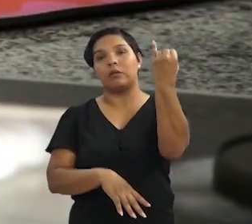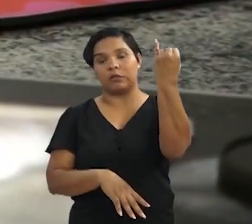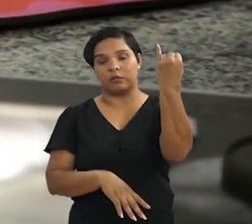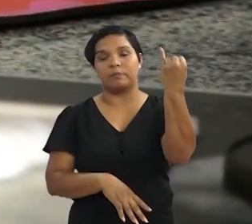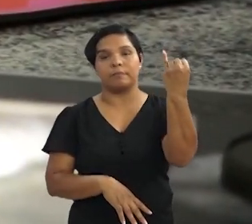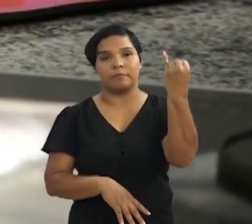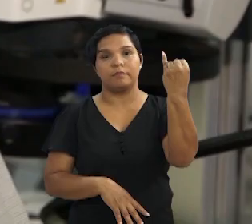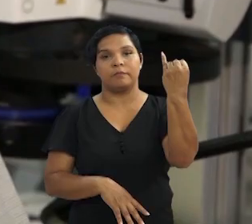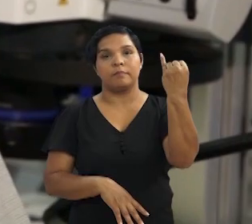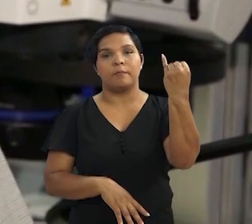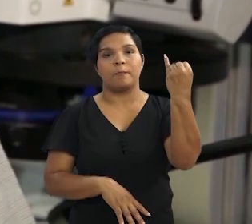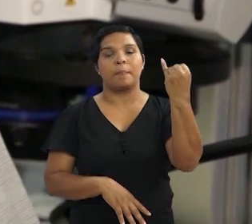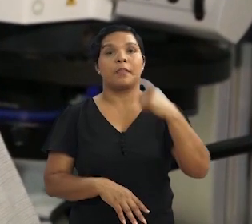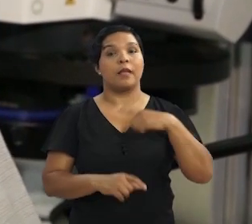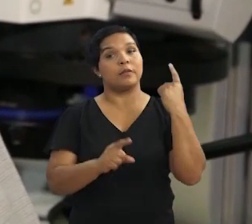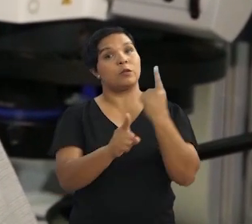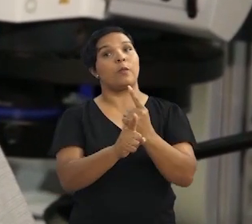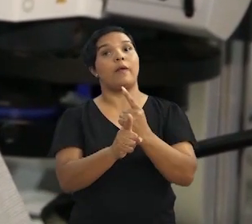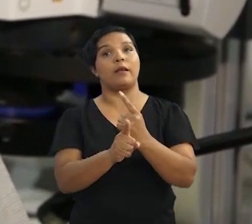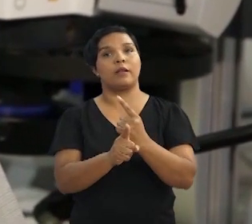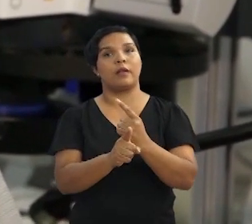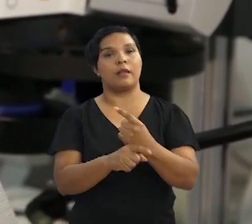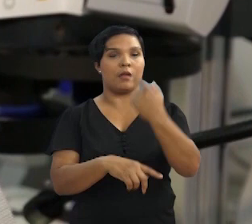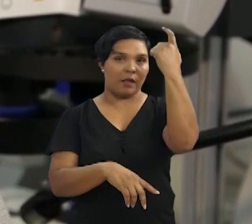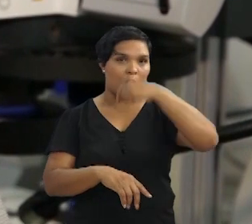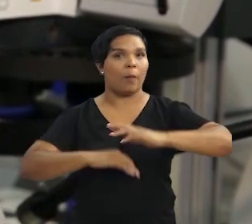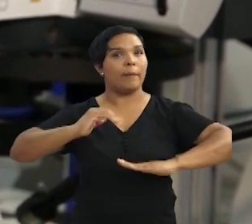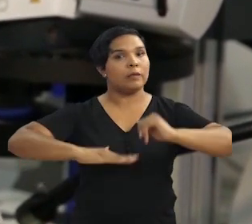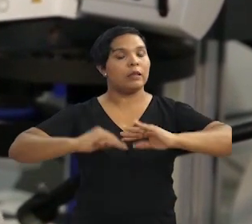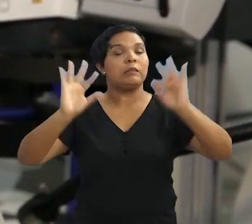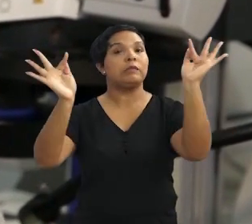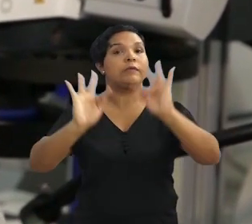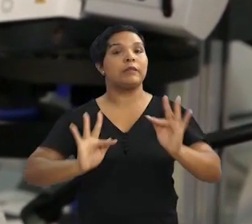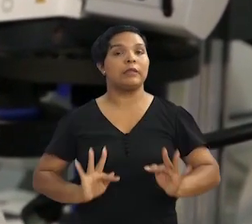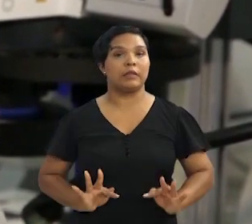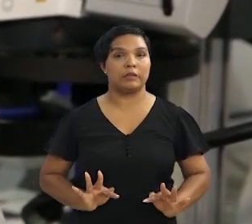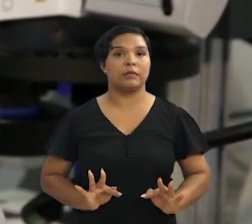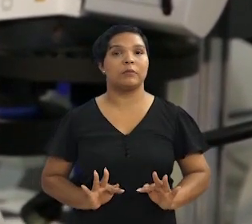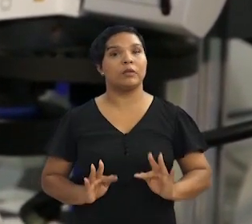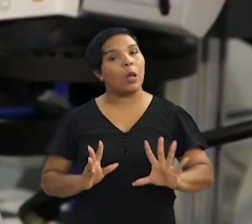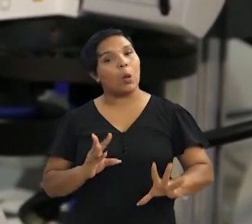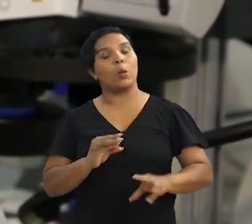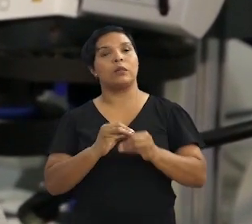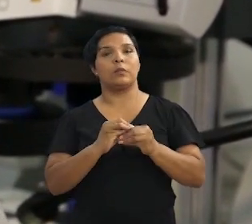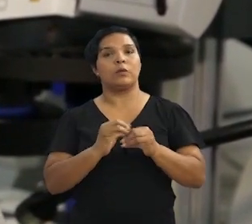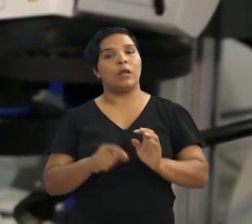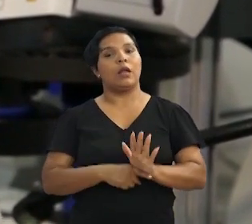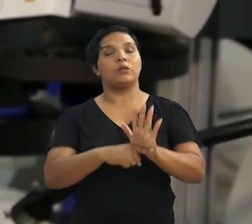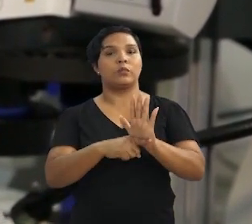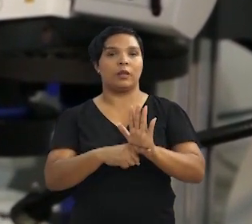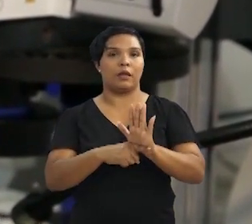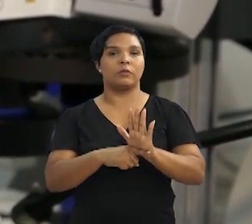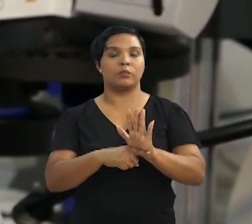extremamente importante, eu ter feito essa descoberta. Então, como geólogo, eu me sinto feliz por isso, por ter